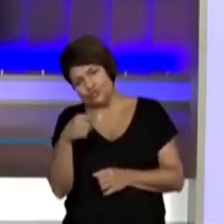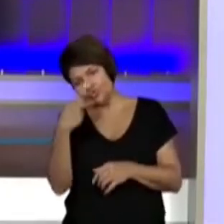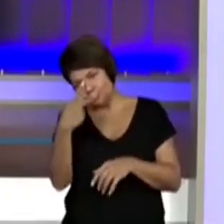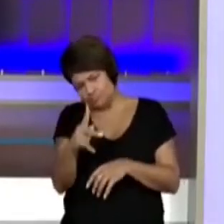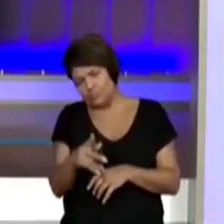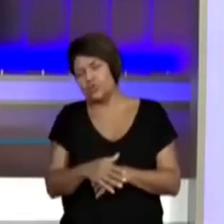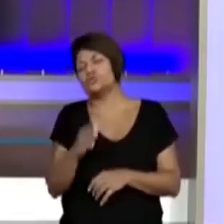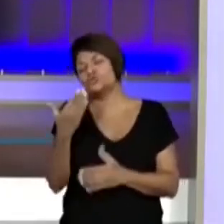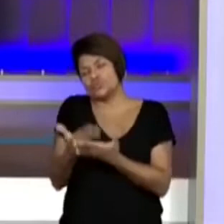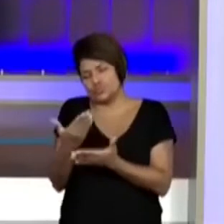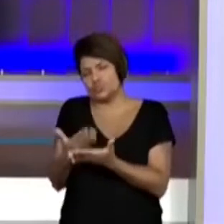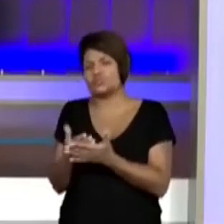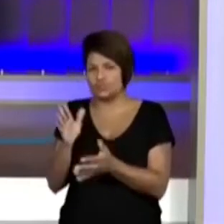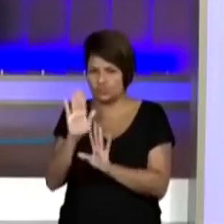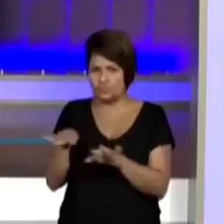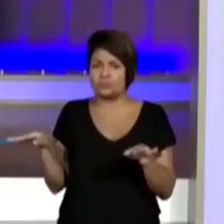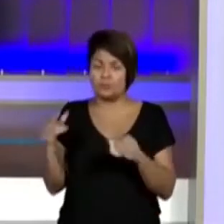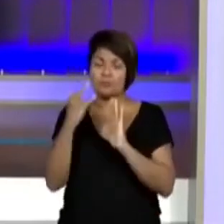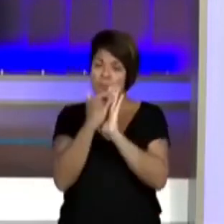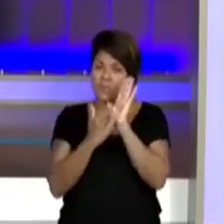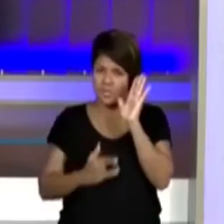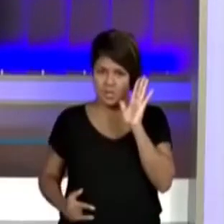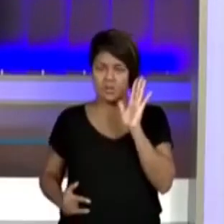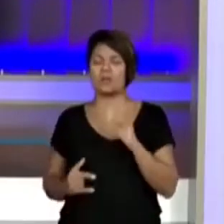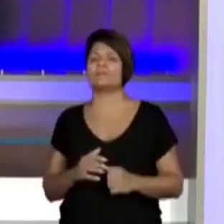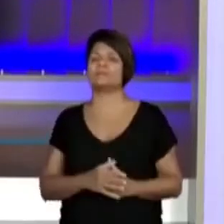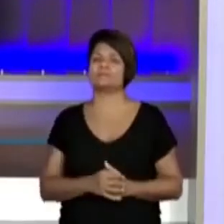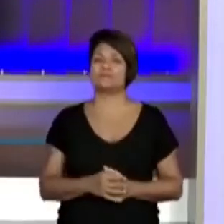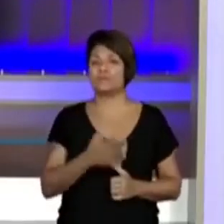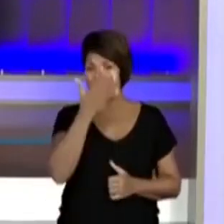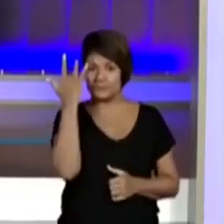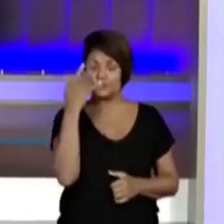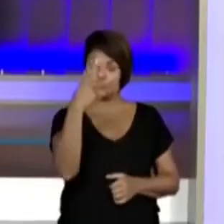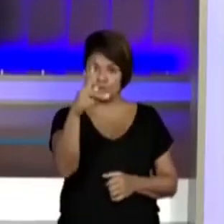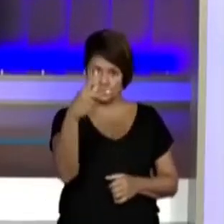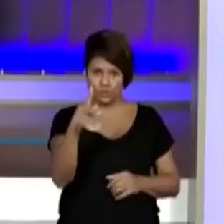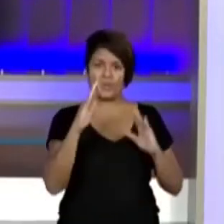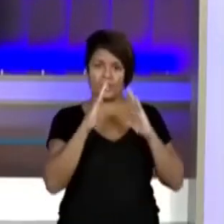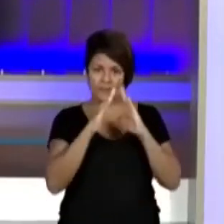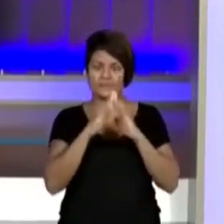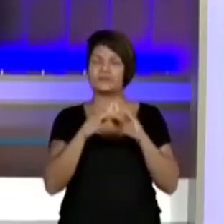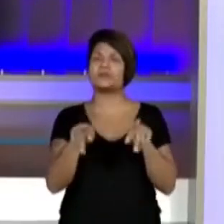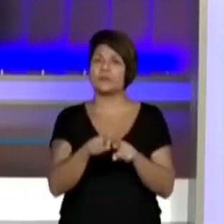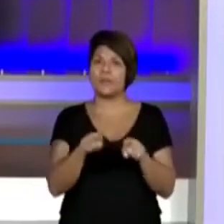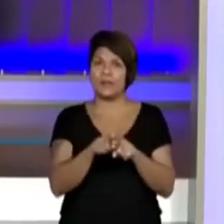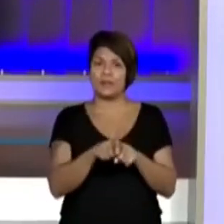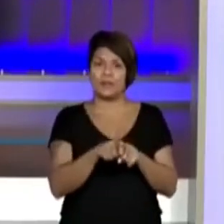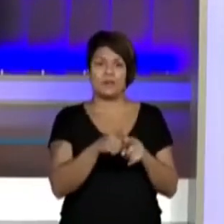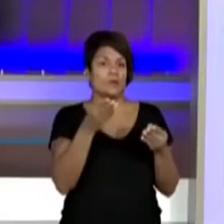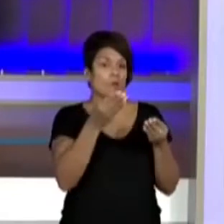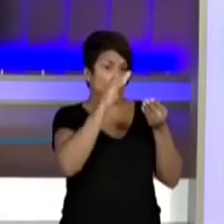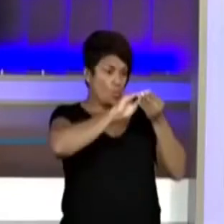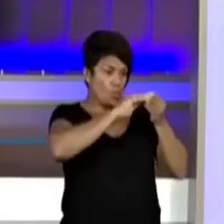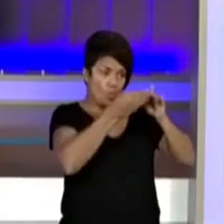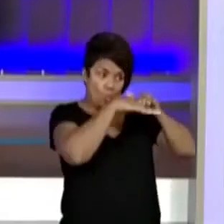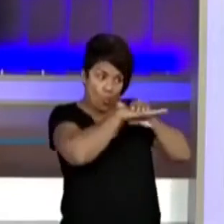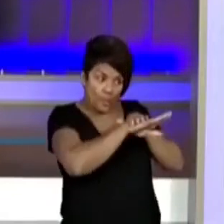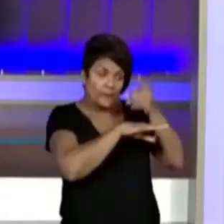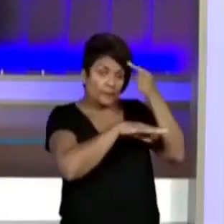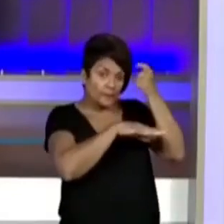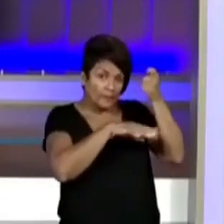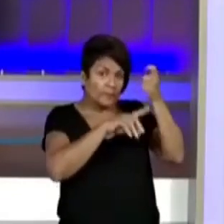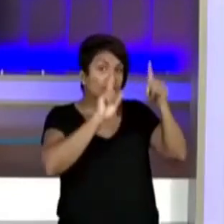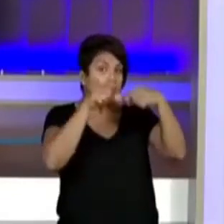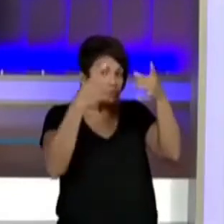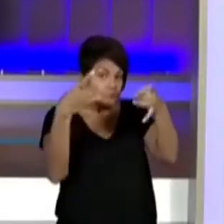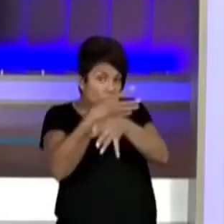você, estudante, você pode fazer uma lista dos pratos preferidos das pessoas da sua casa. Pode guardar essa ideia para desenvolver aí depois